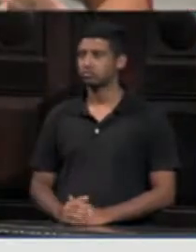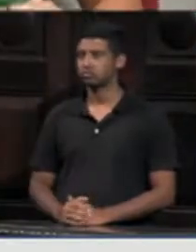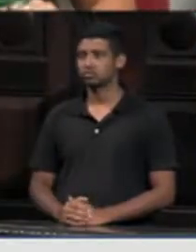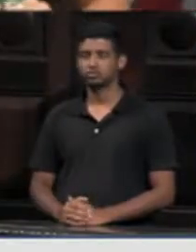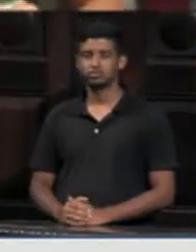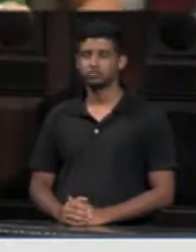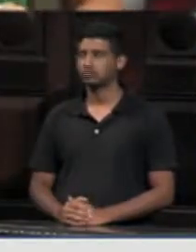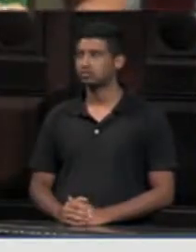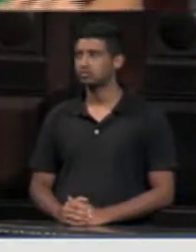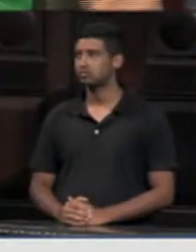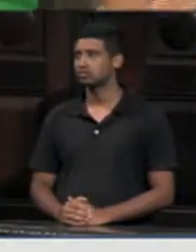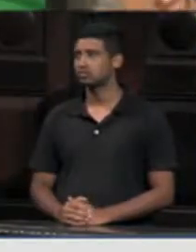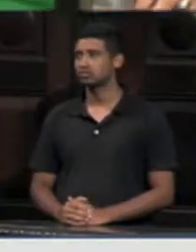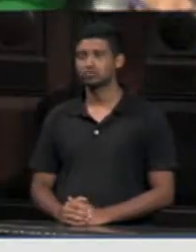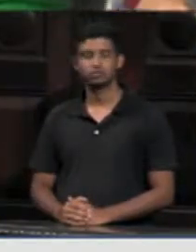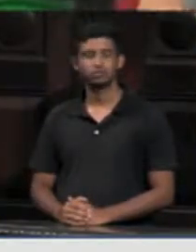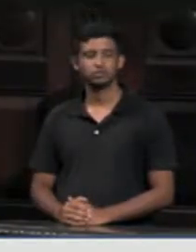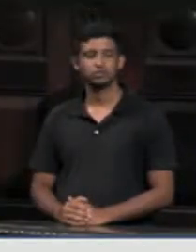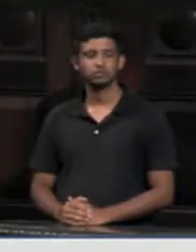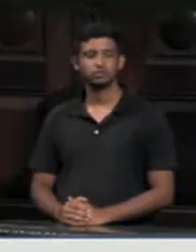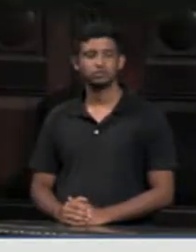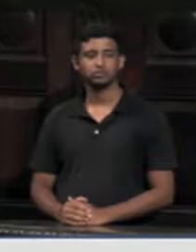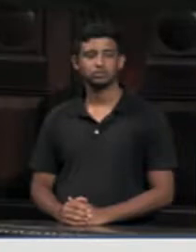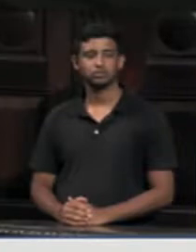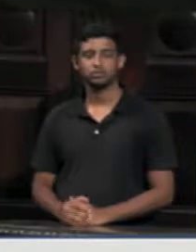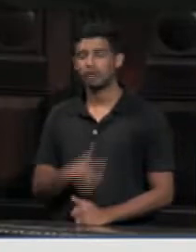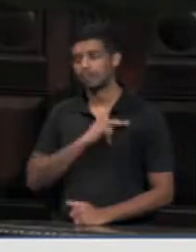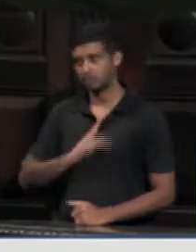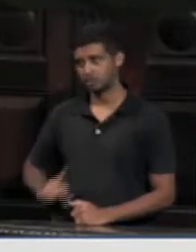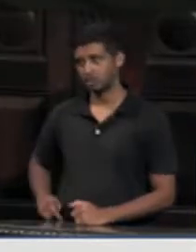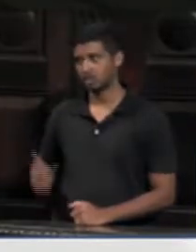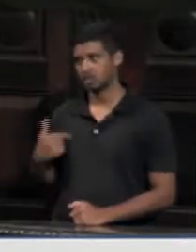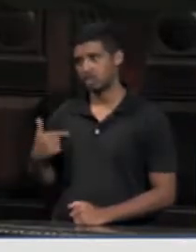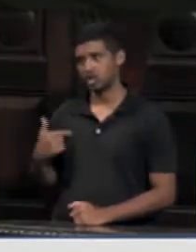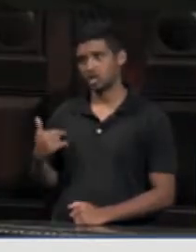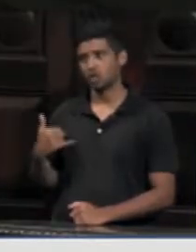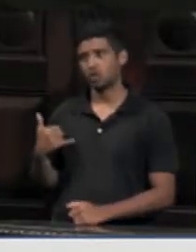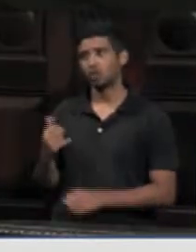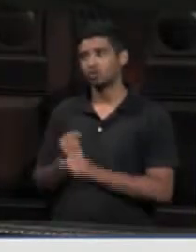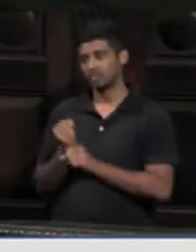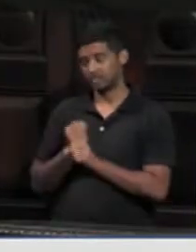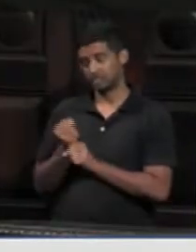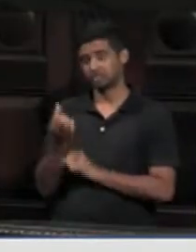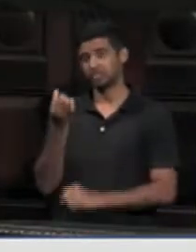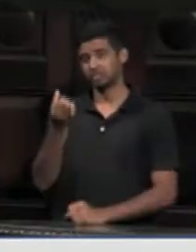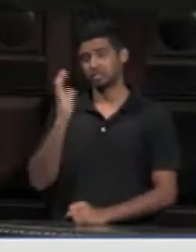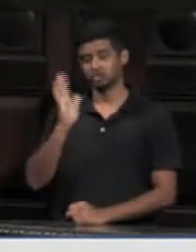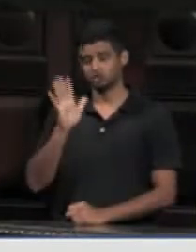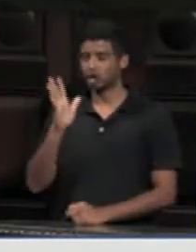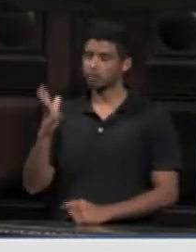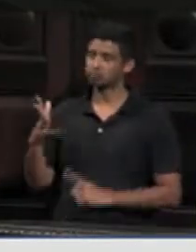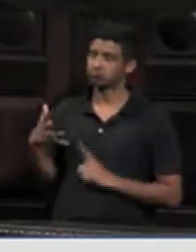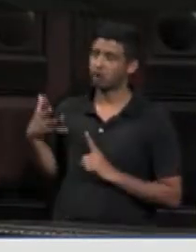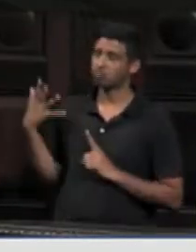Presidente, a questão que eu coloco é a seguinte. Eu estou há 6 anos presidindo a Comissão de Cultura.